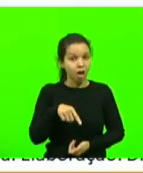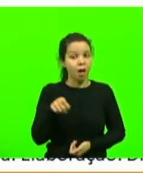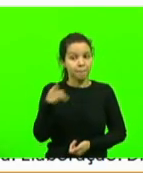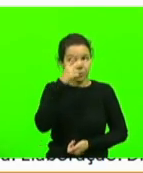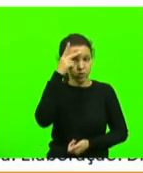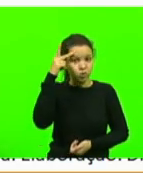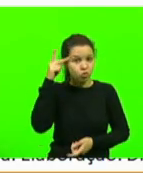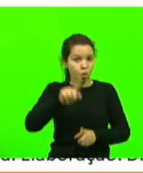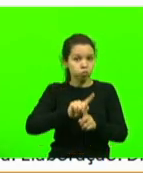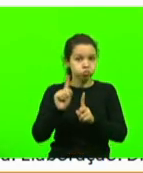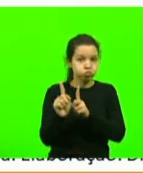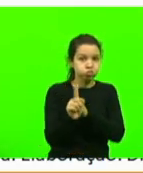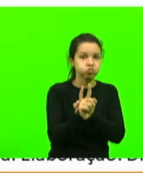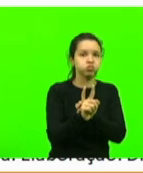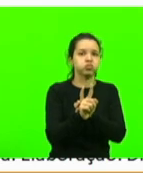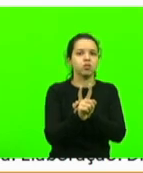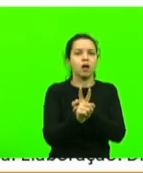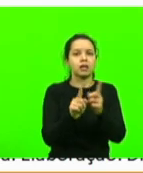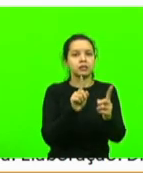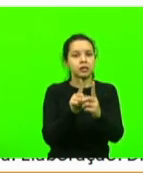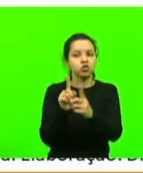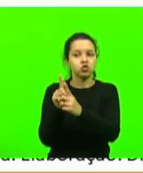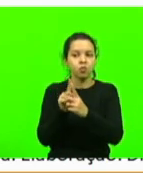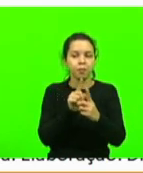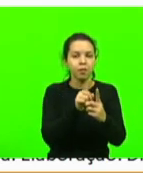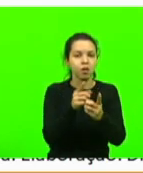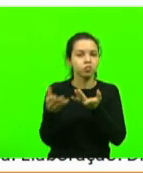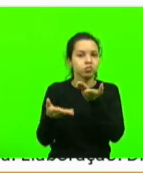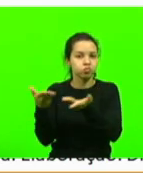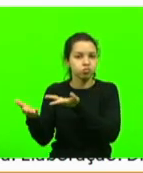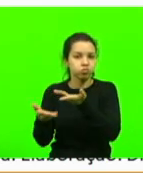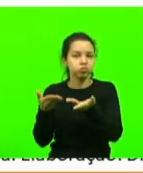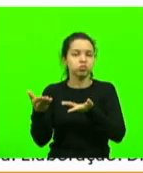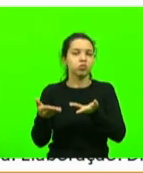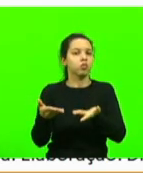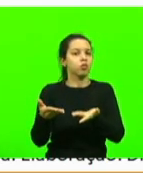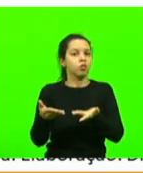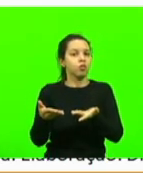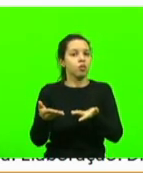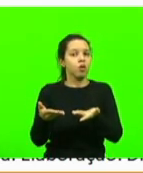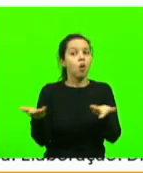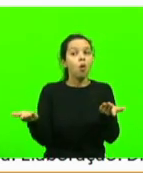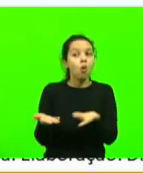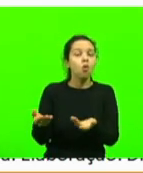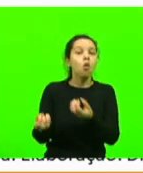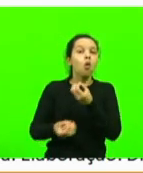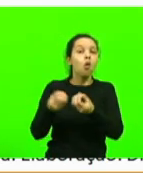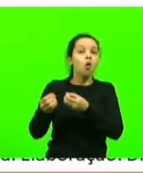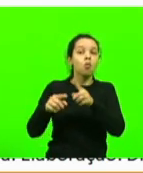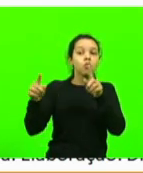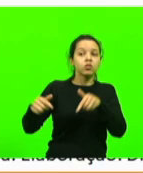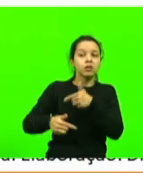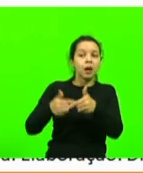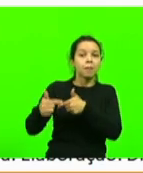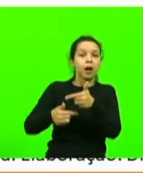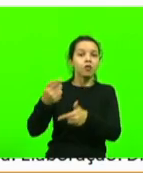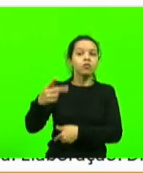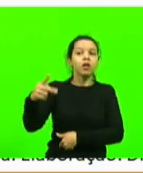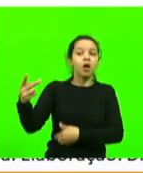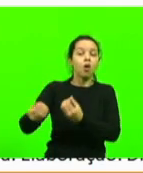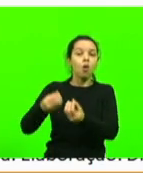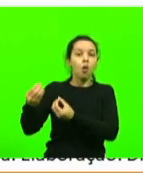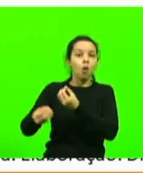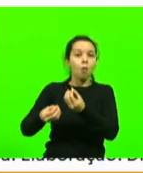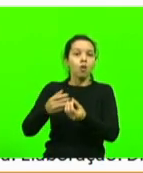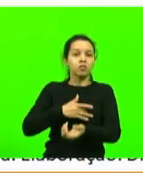linha de frente do atendimento e a gente nem nem precisa dizer como que tá a situação dos Servidores dos trabalhadores da Saúde da educação